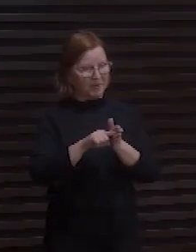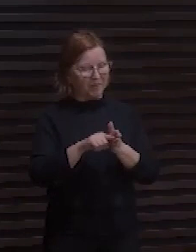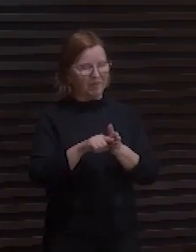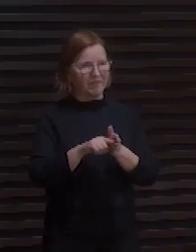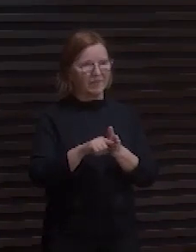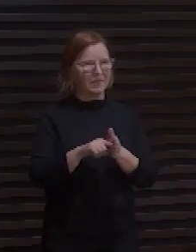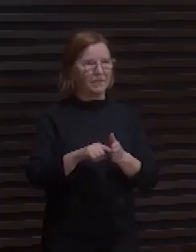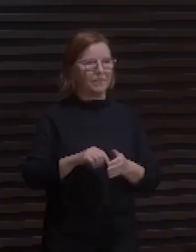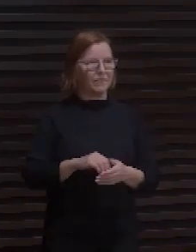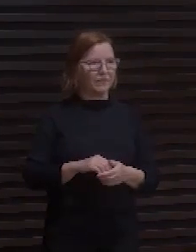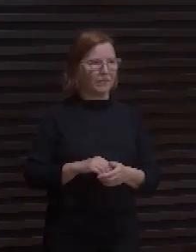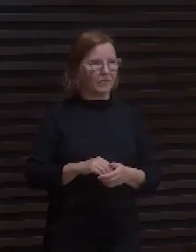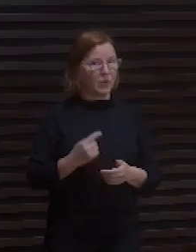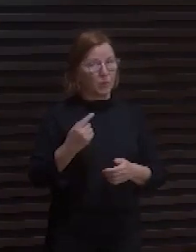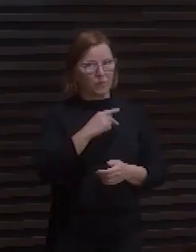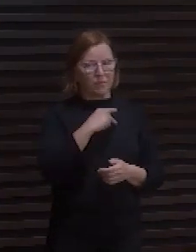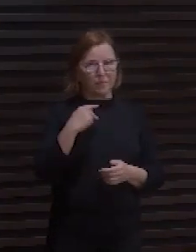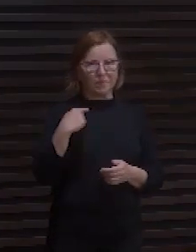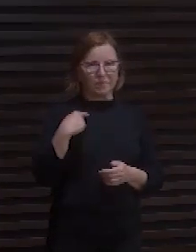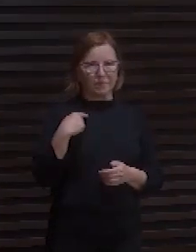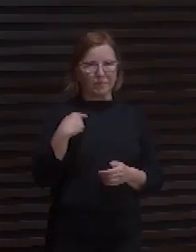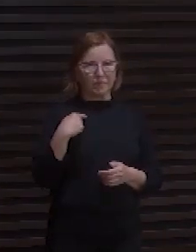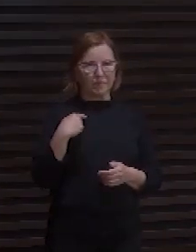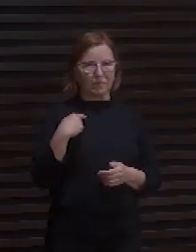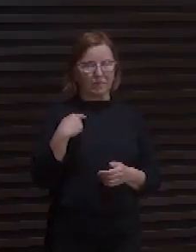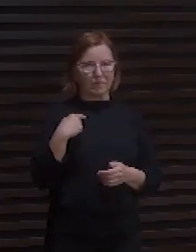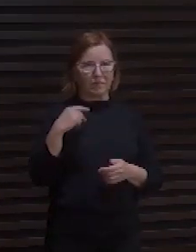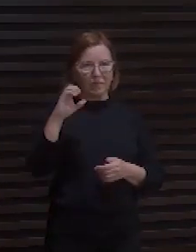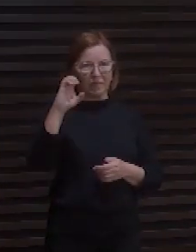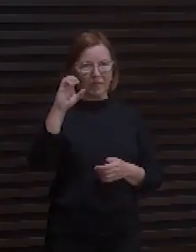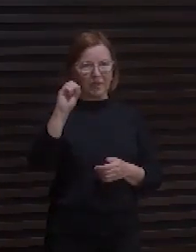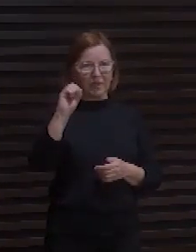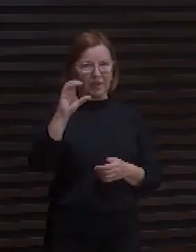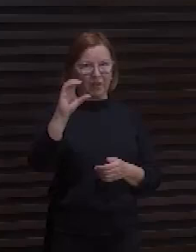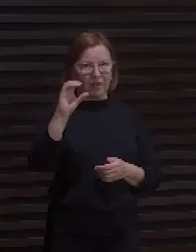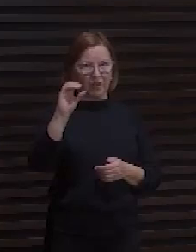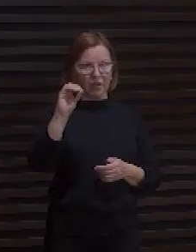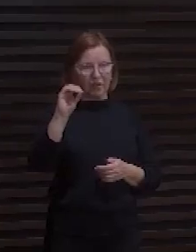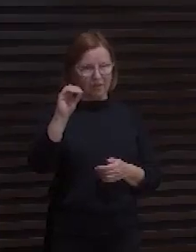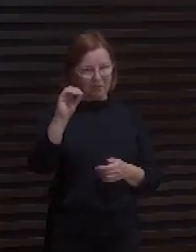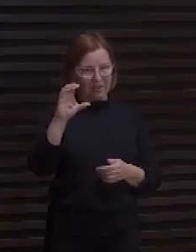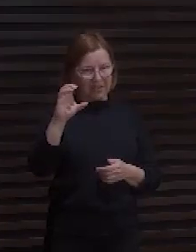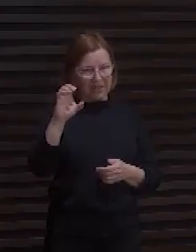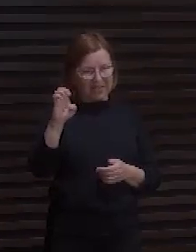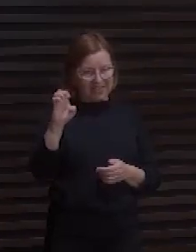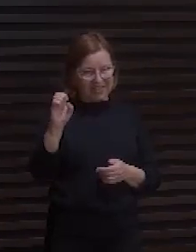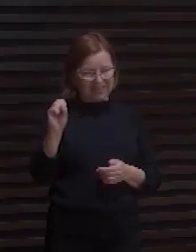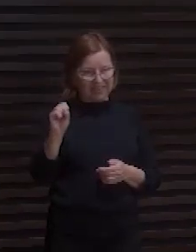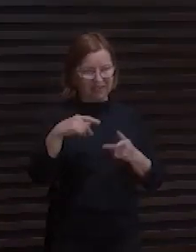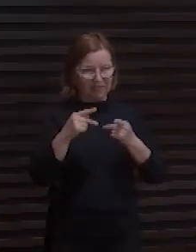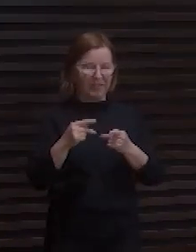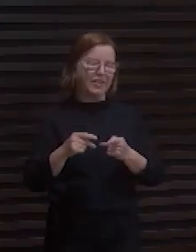um pastor escocês, que muitos de vocês conhecem, o